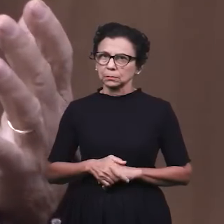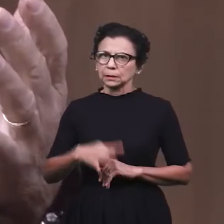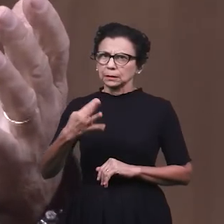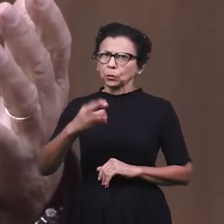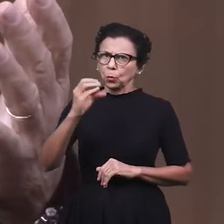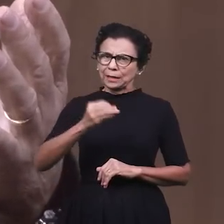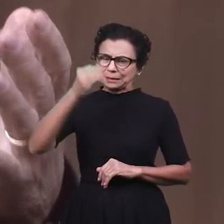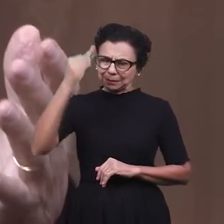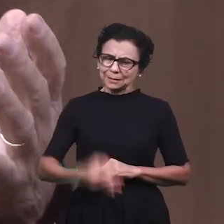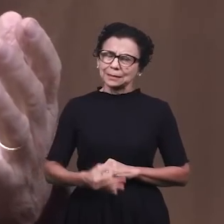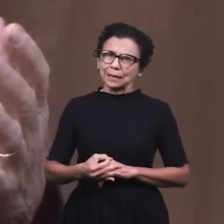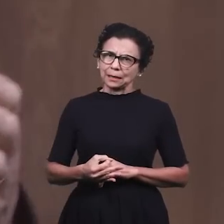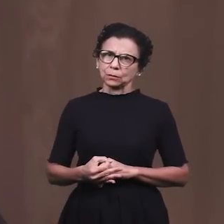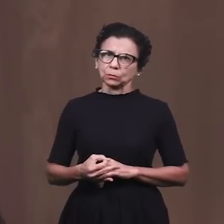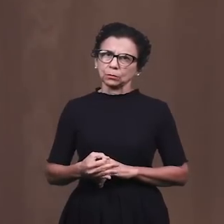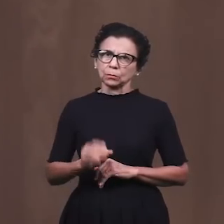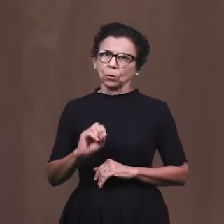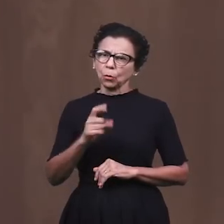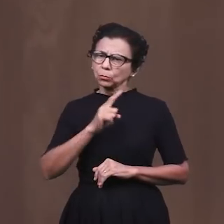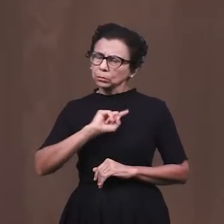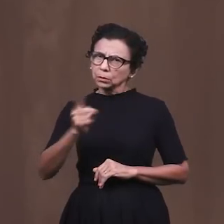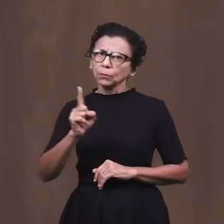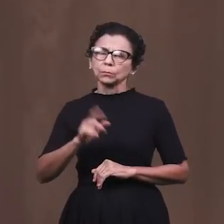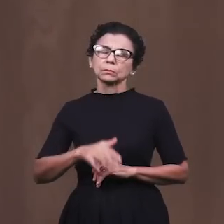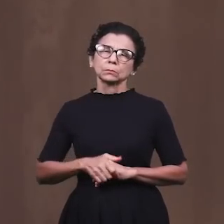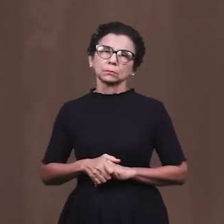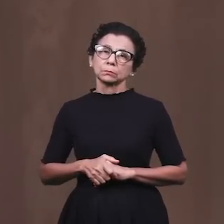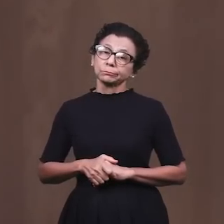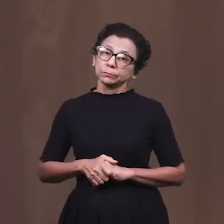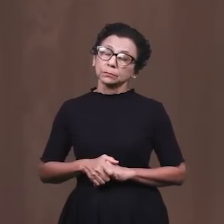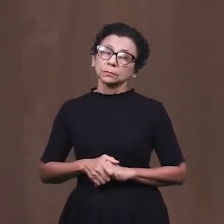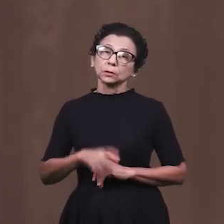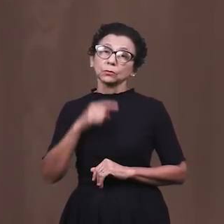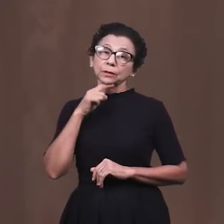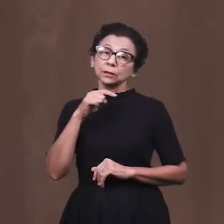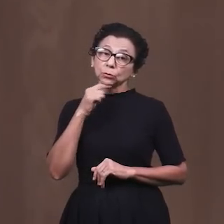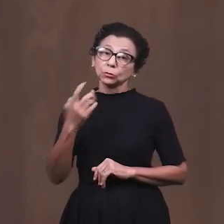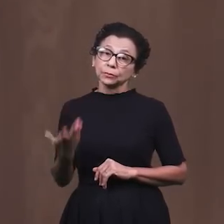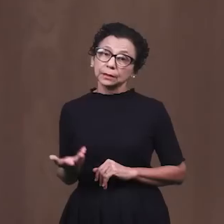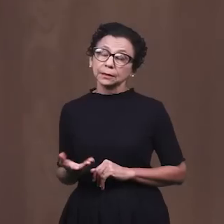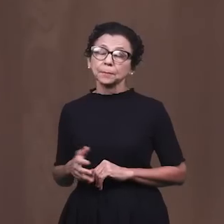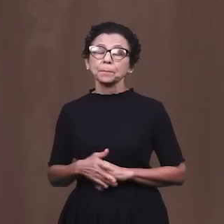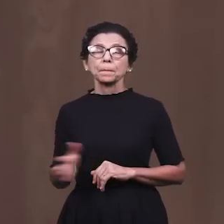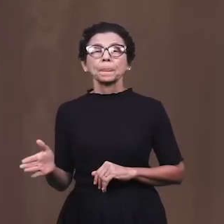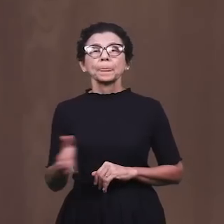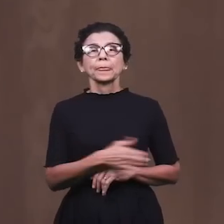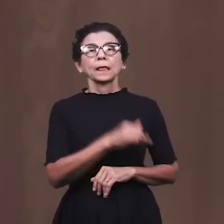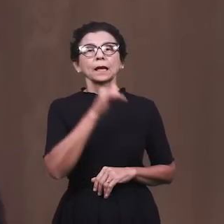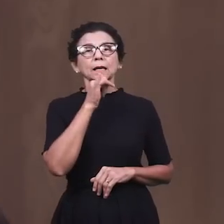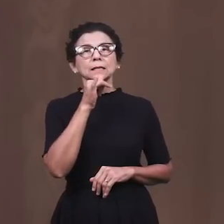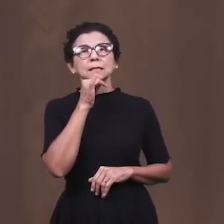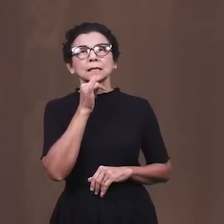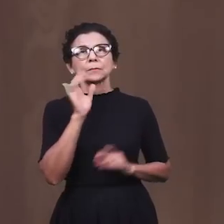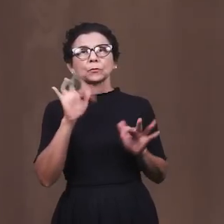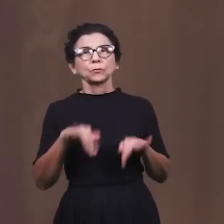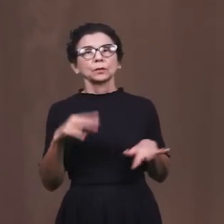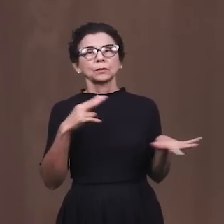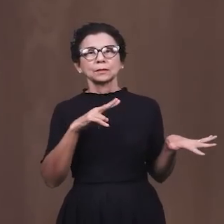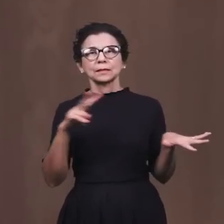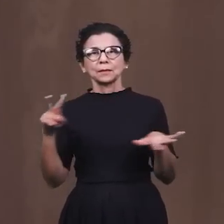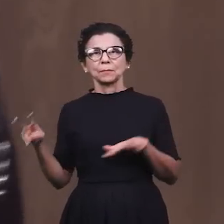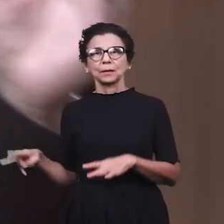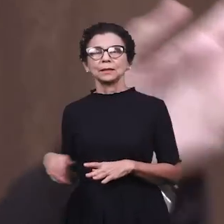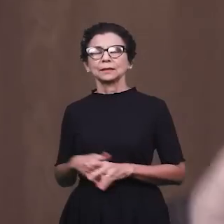uma hipótese. Está percebendo? Agora, o servo que entrega uma revelação como essa, ele tem fé. O exemplo, eu estava lá em Natal agora, esse